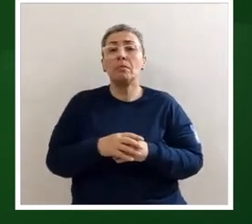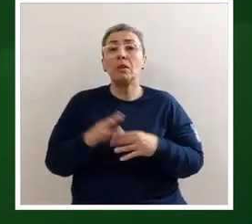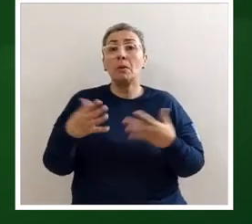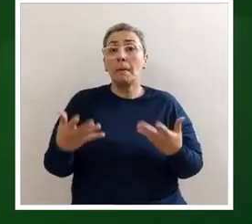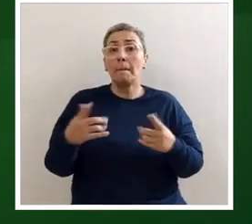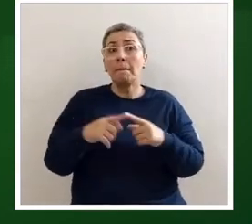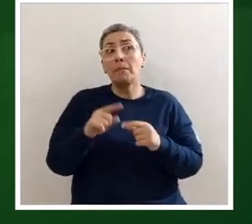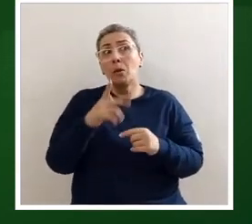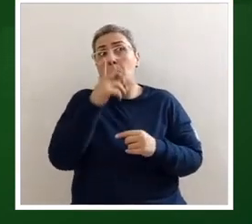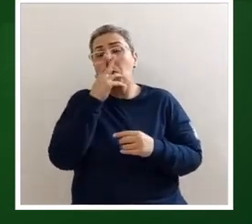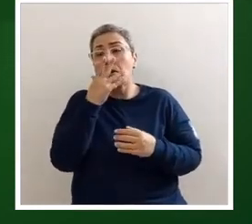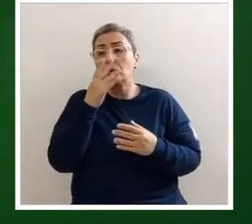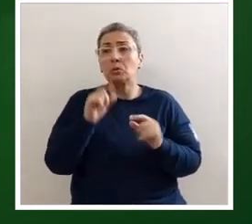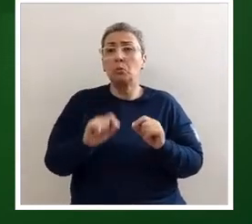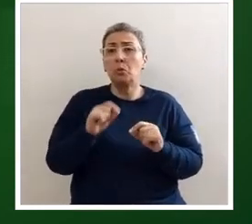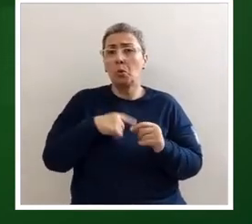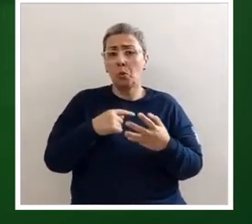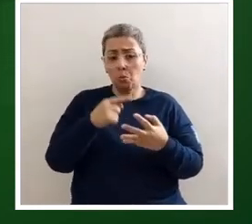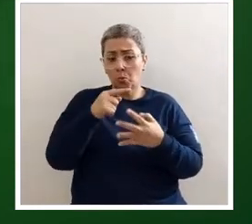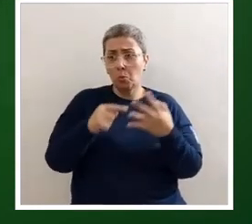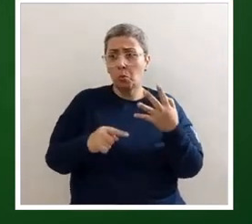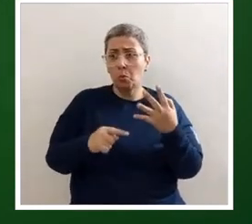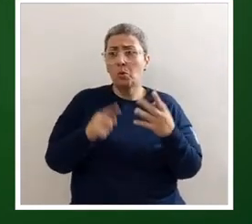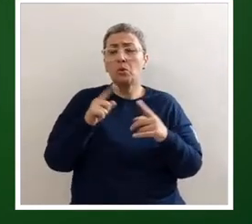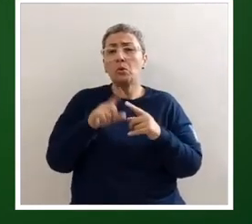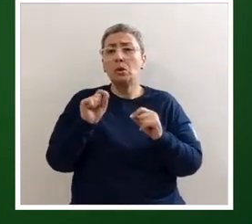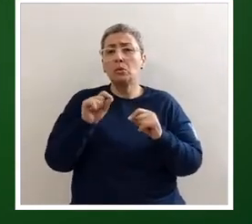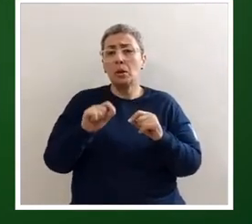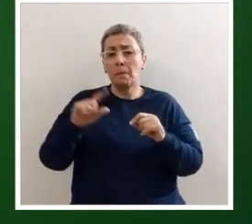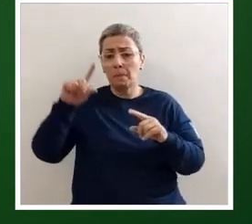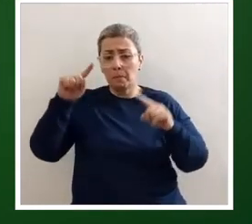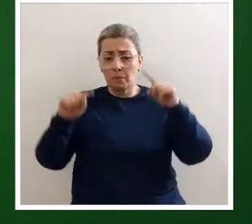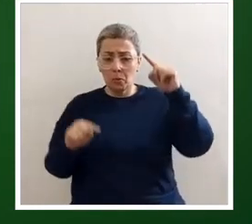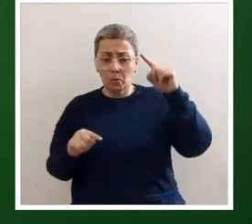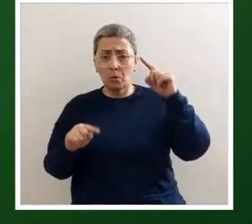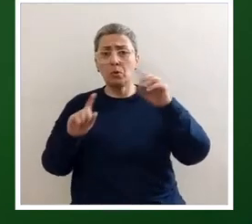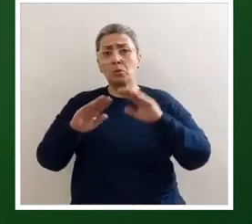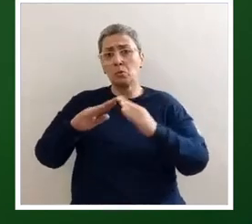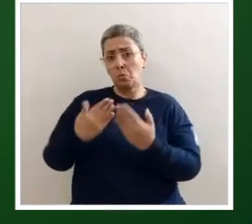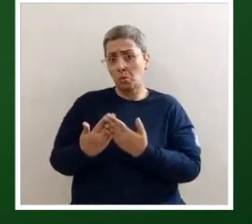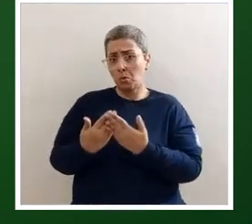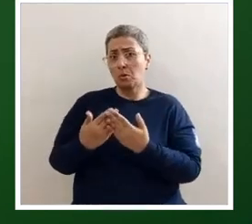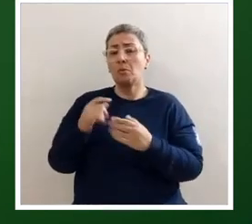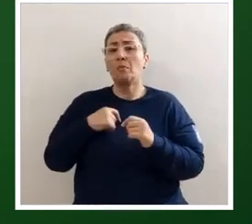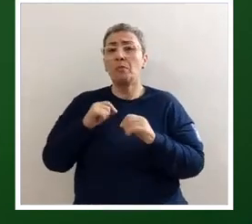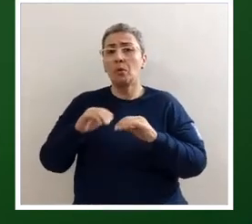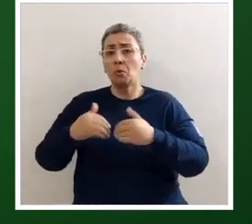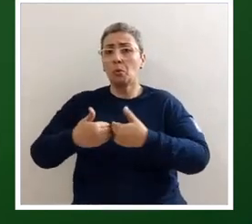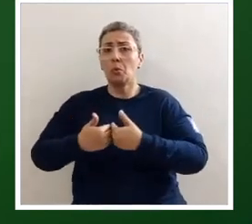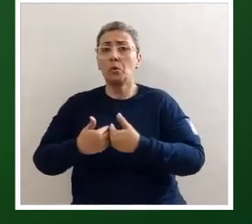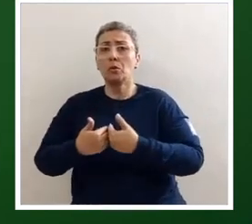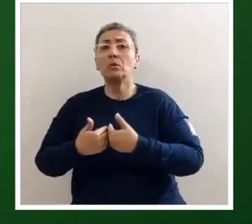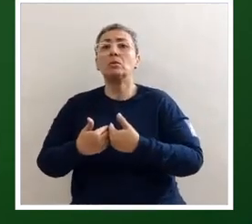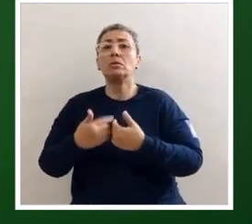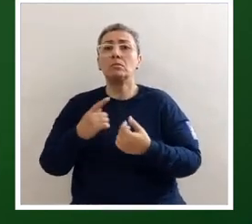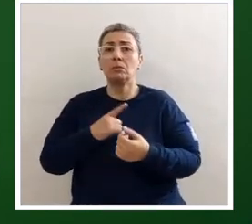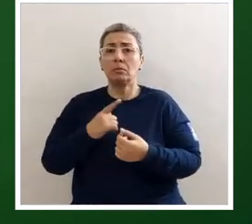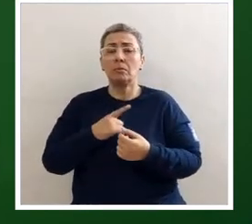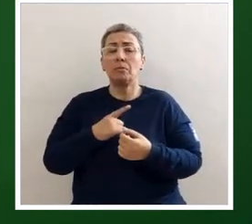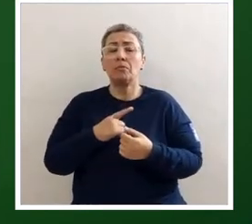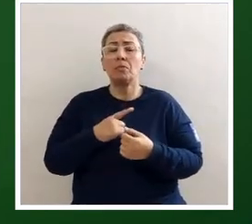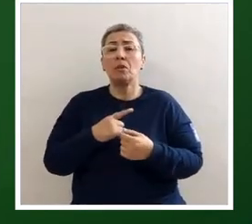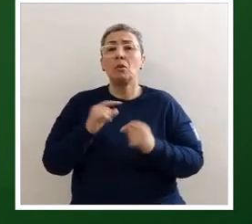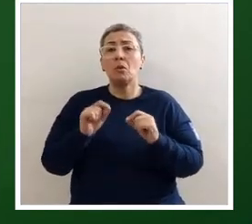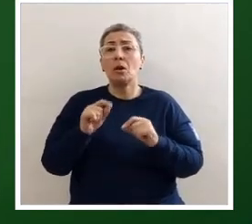Nós acreditamos que um dos fatores para ter diminuído nas nossas escolas crianças com transtorno de esperto autista